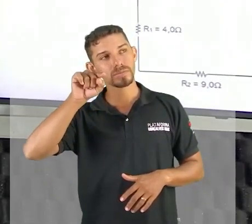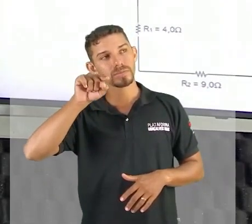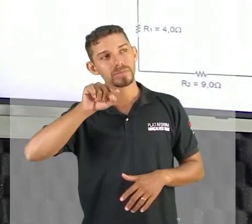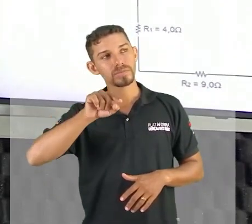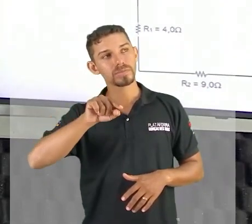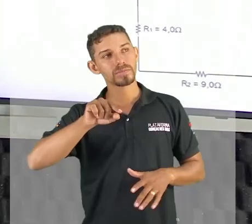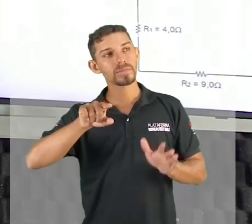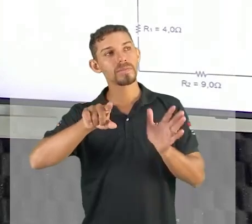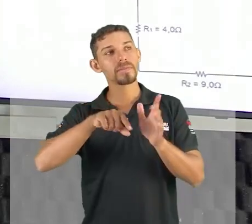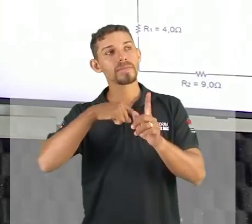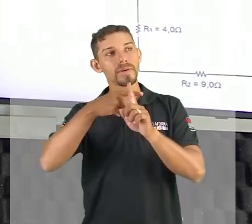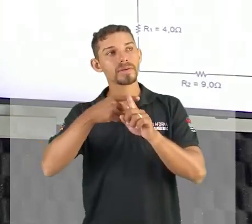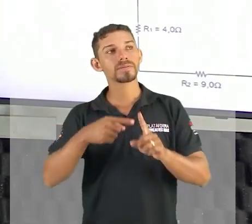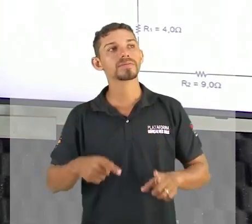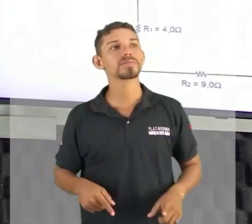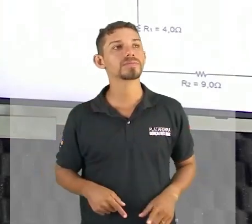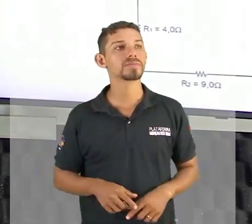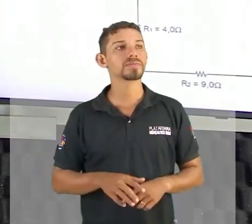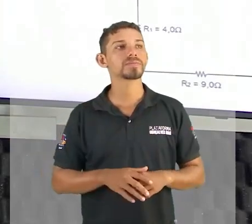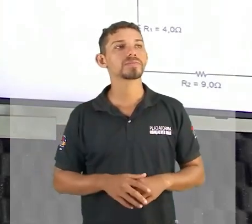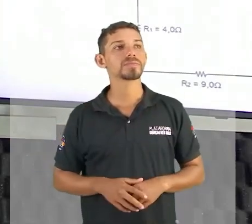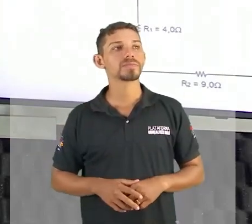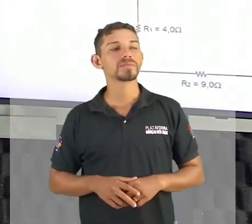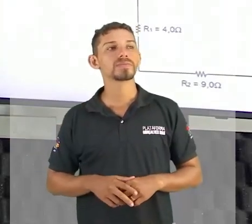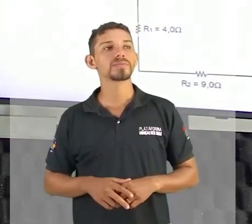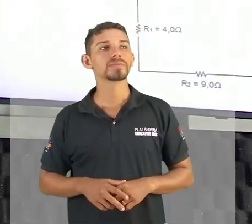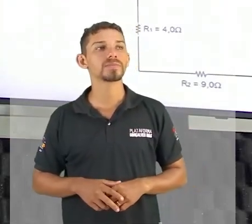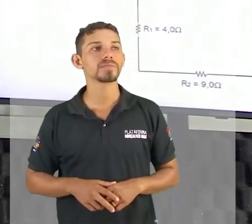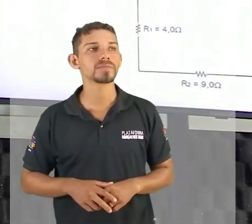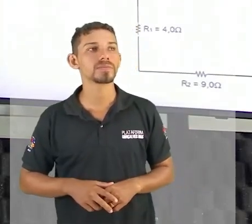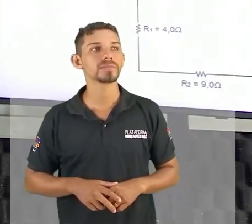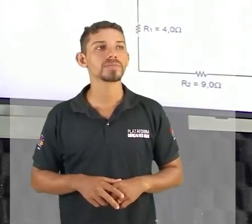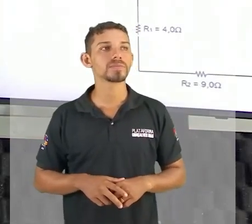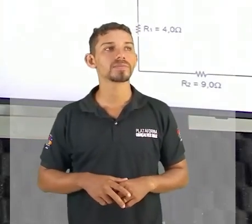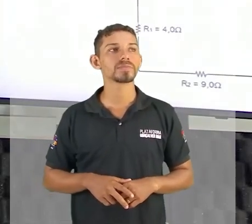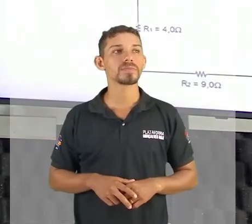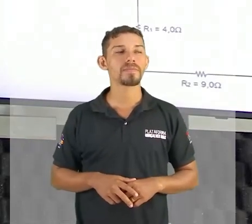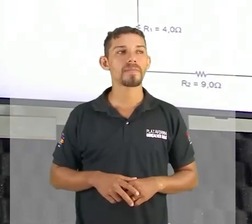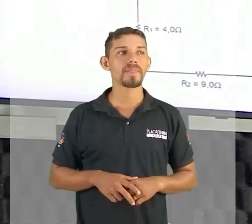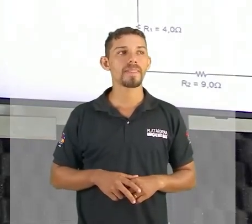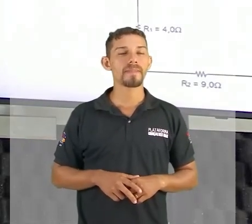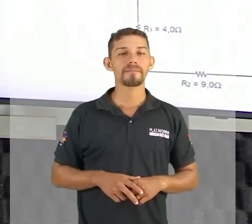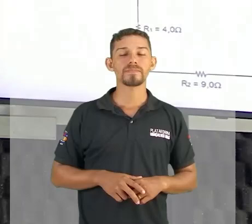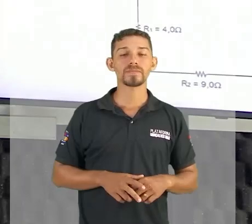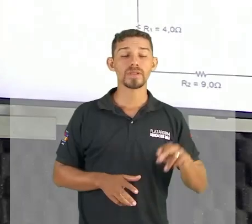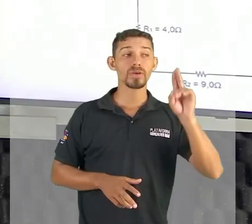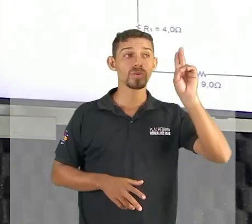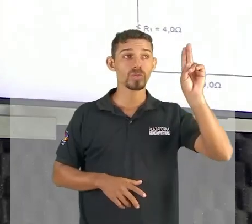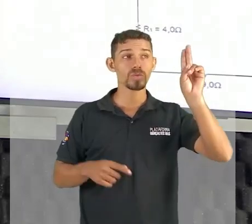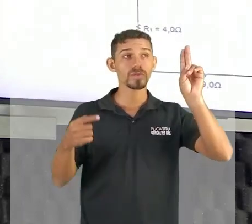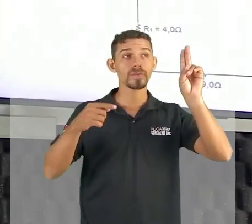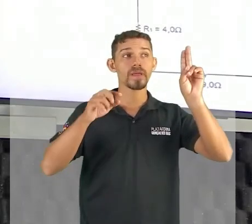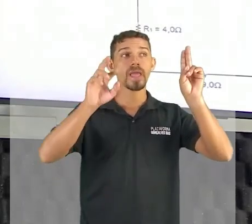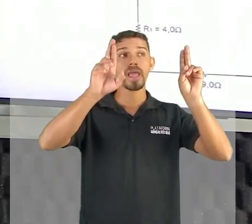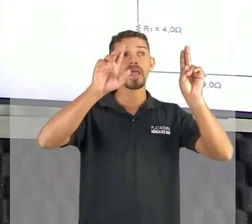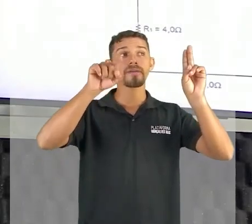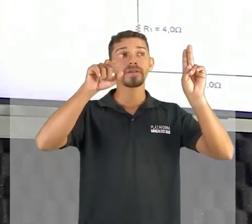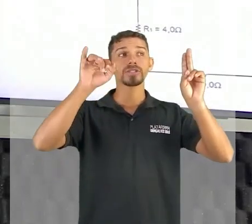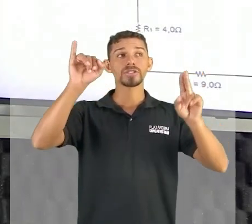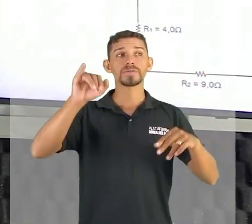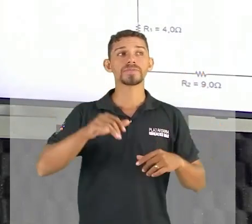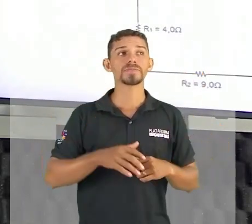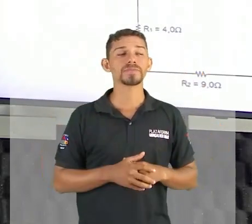nesse elemento aqui pelo mais então mais a tensão aqui ó a tensão no resistor ddp no resistor é R x